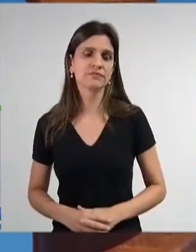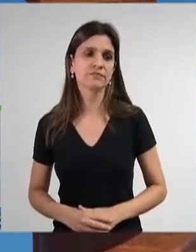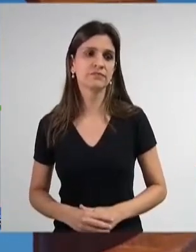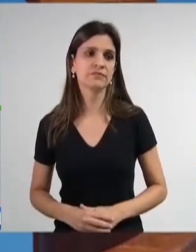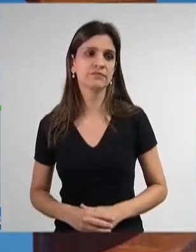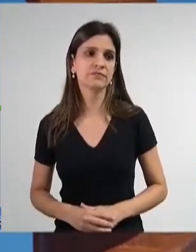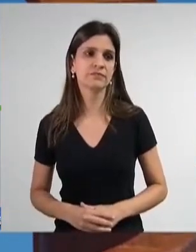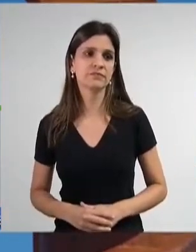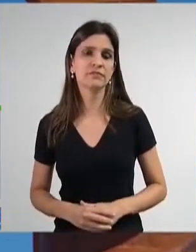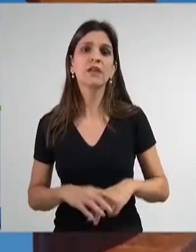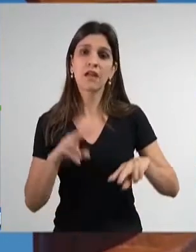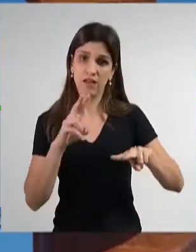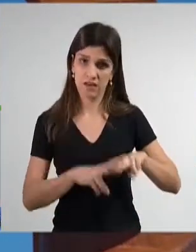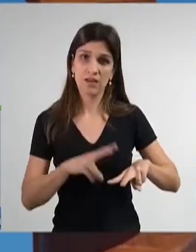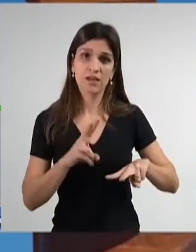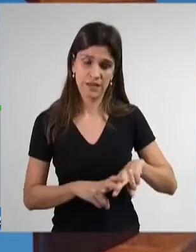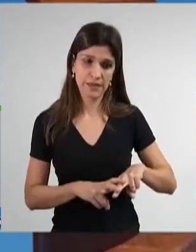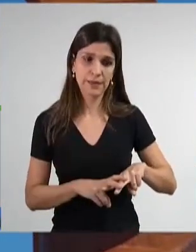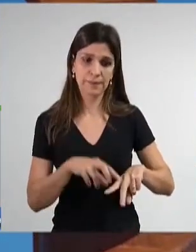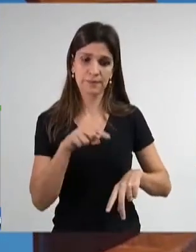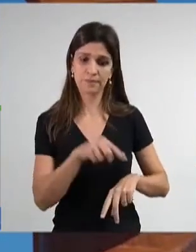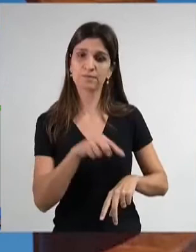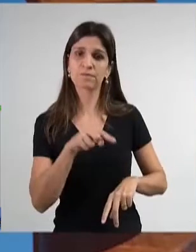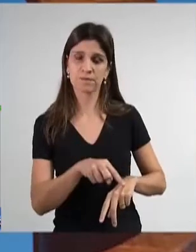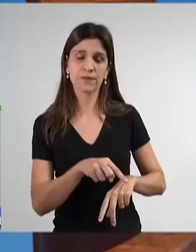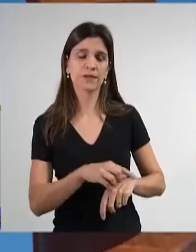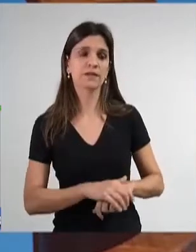dele, inclusive, foi decretada, ele continua preso.